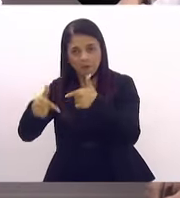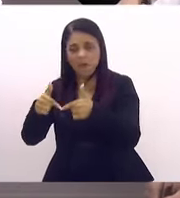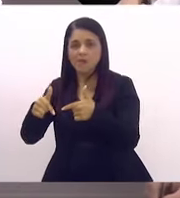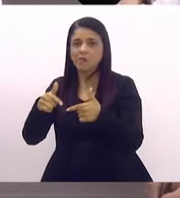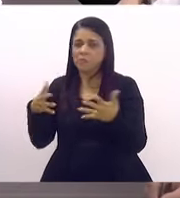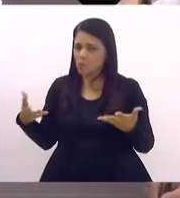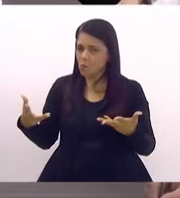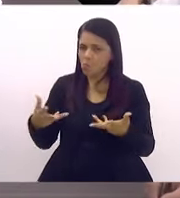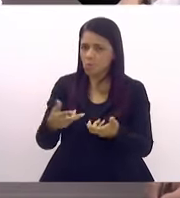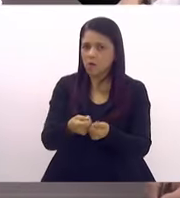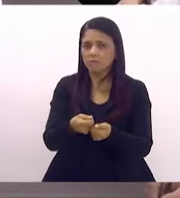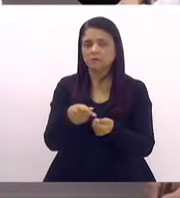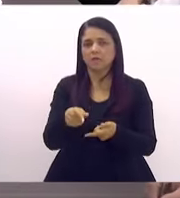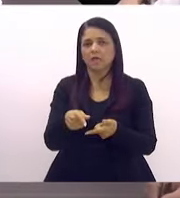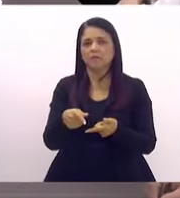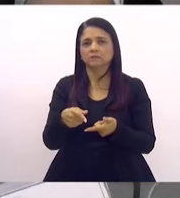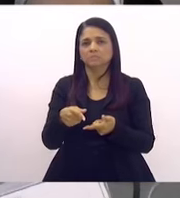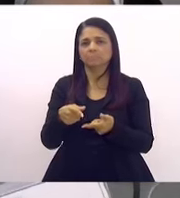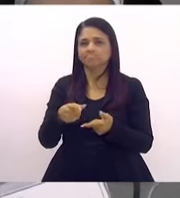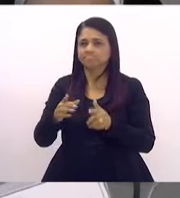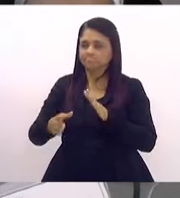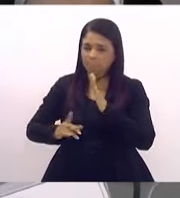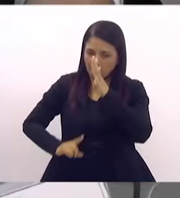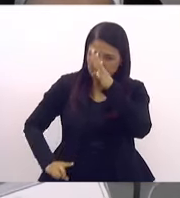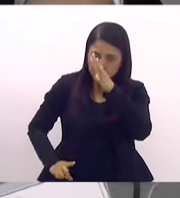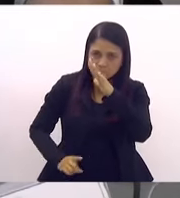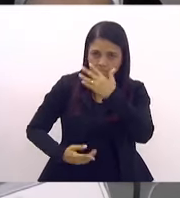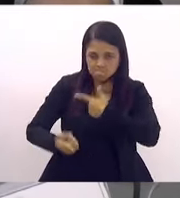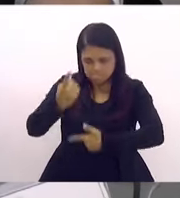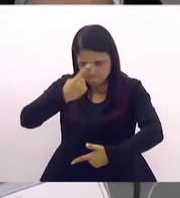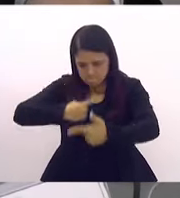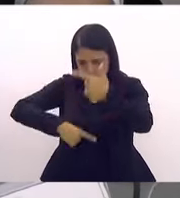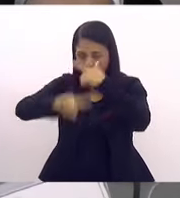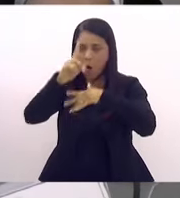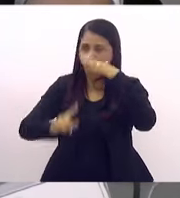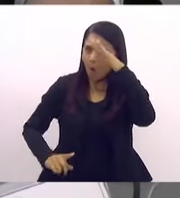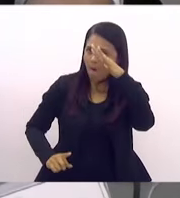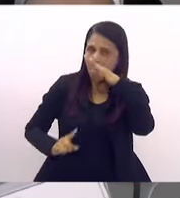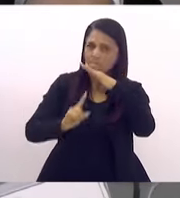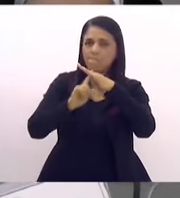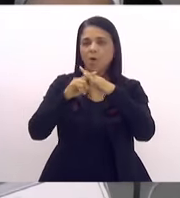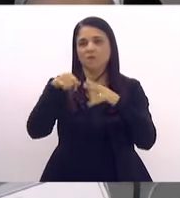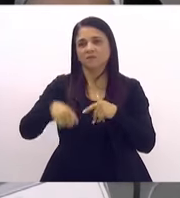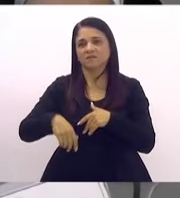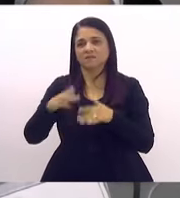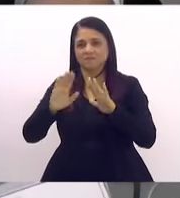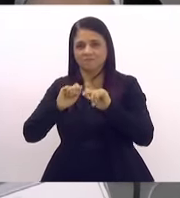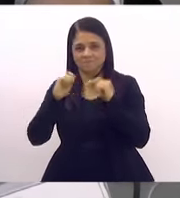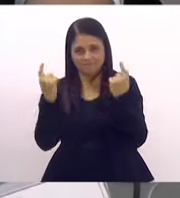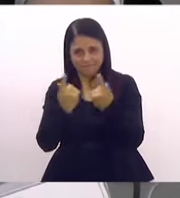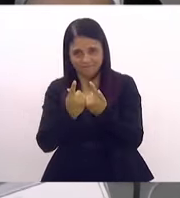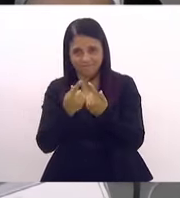batendo um recorde histórico aqui da casa. Parabéns pela condução de Vossa Excelência.